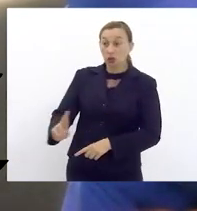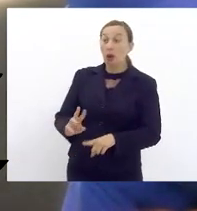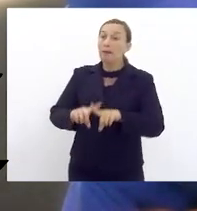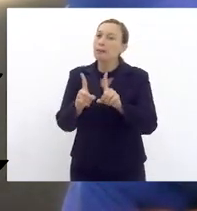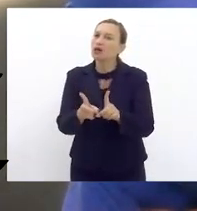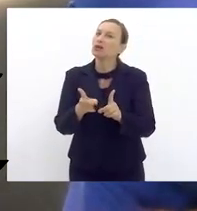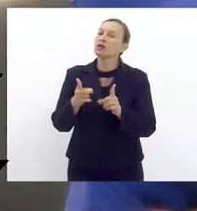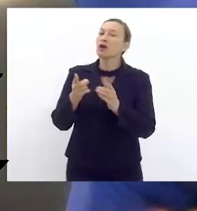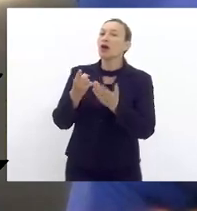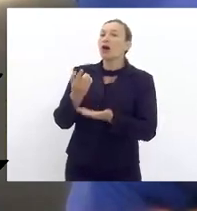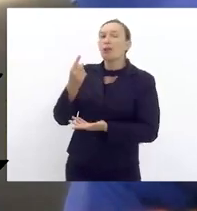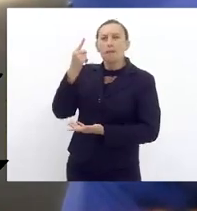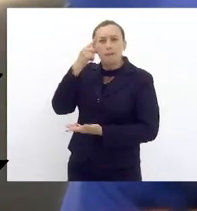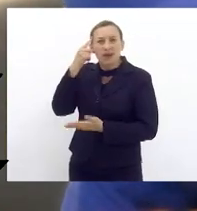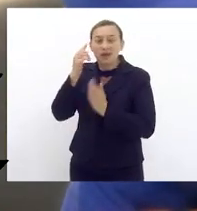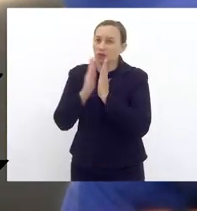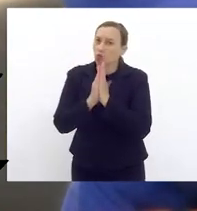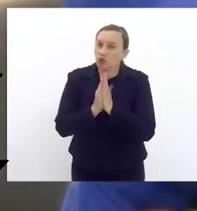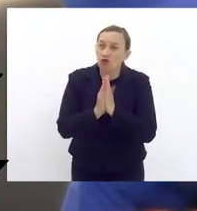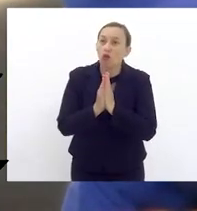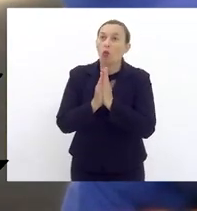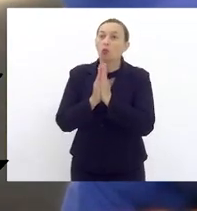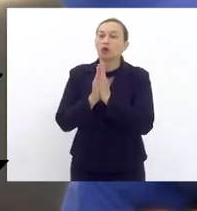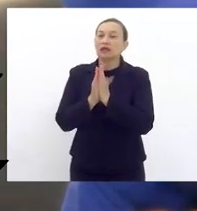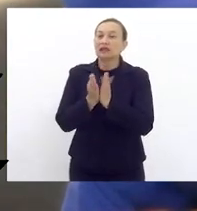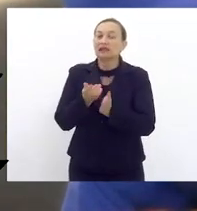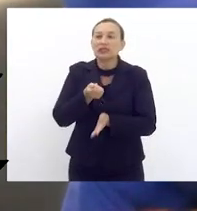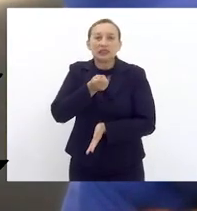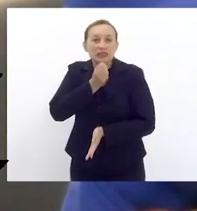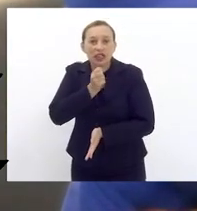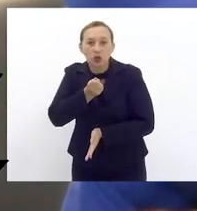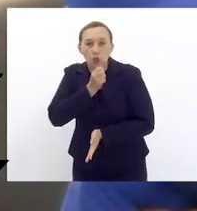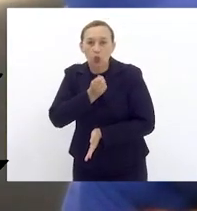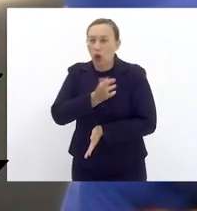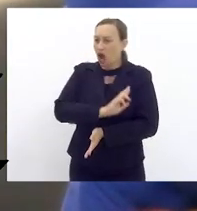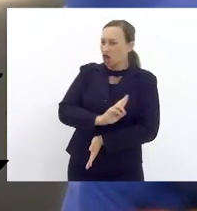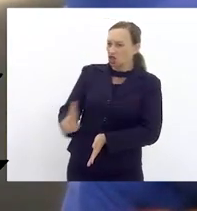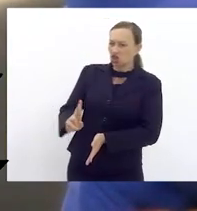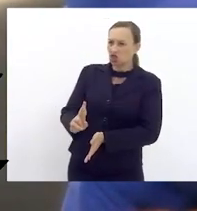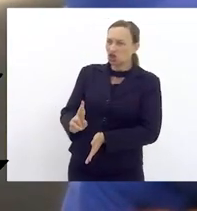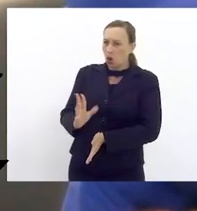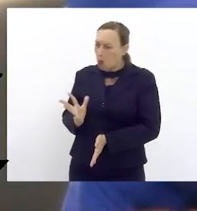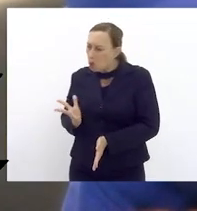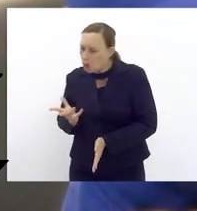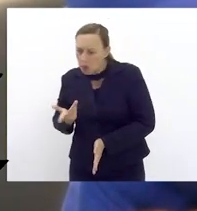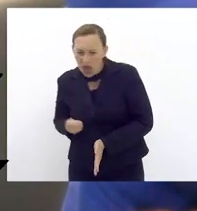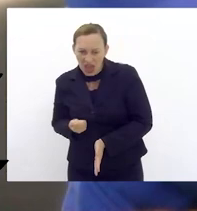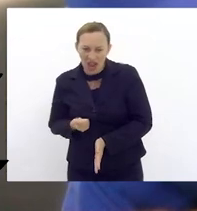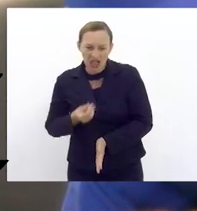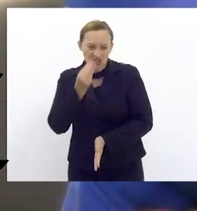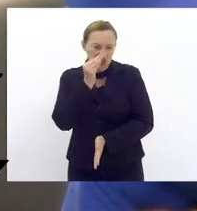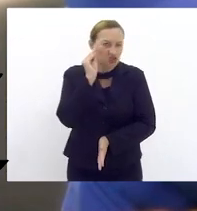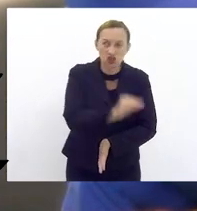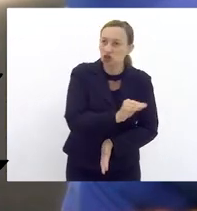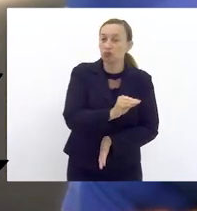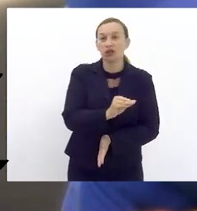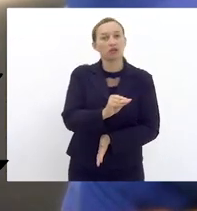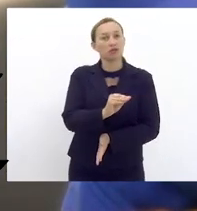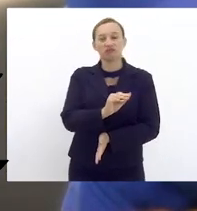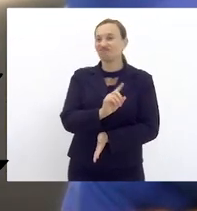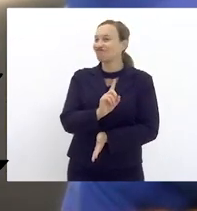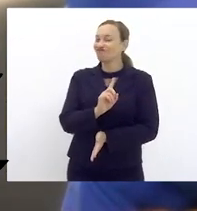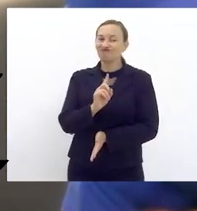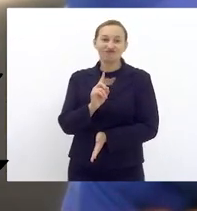por favor nenhuma religião merece discriminação ou intolerância se não não vamos conseguir